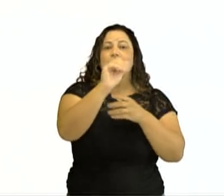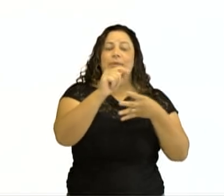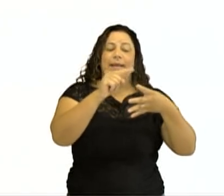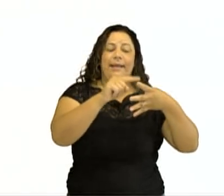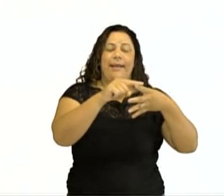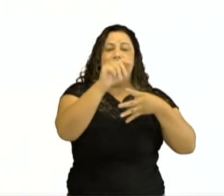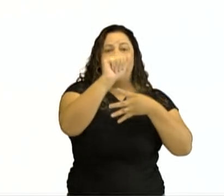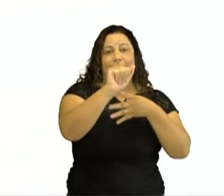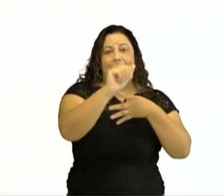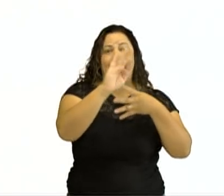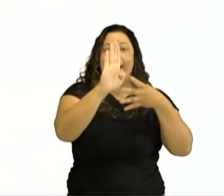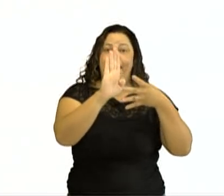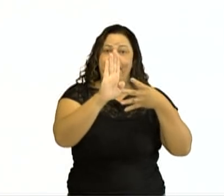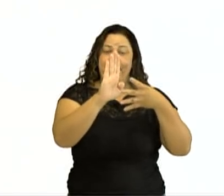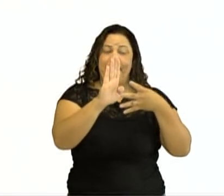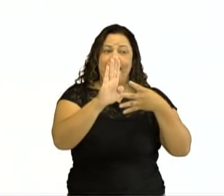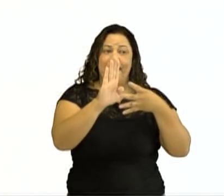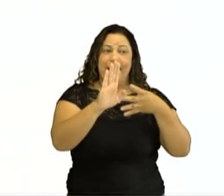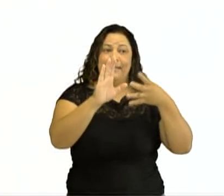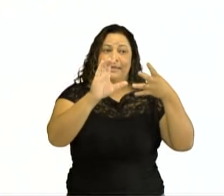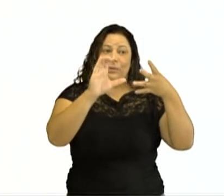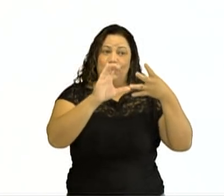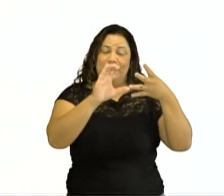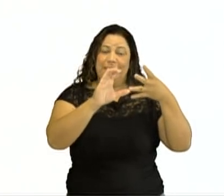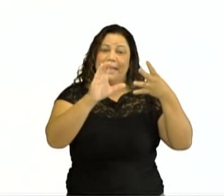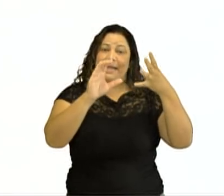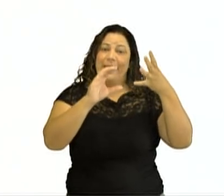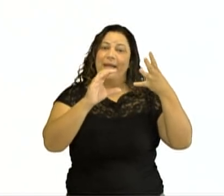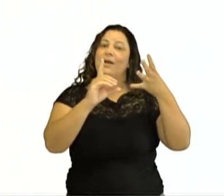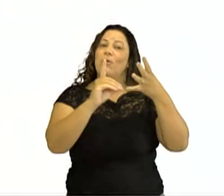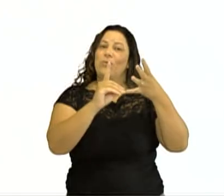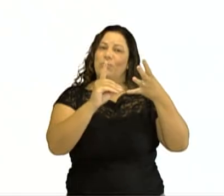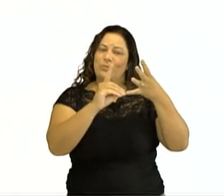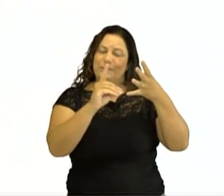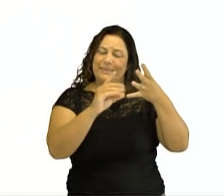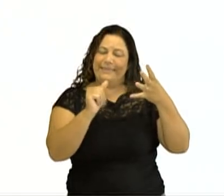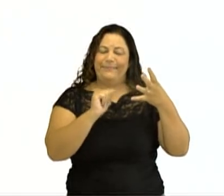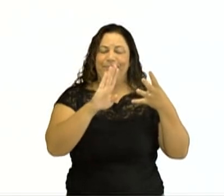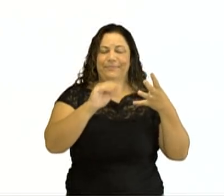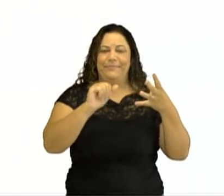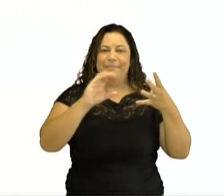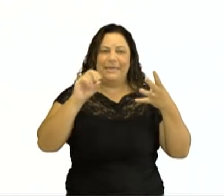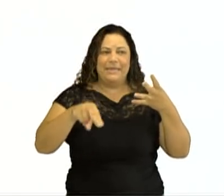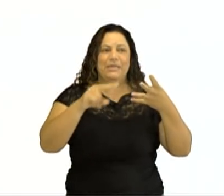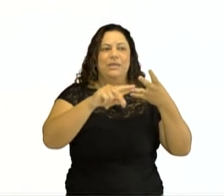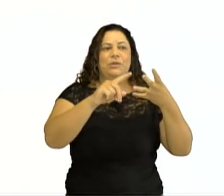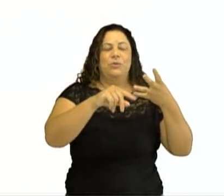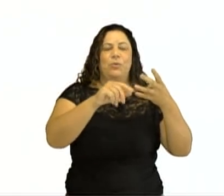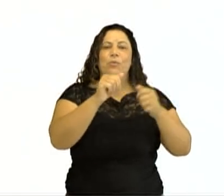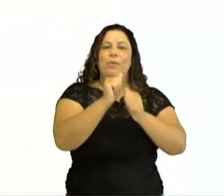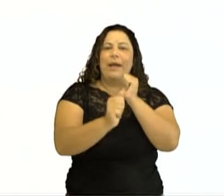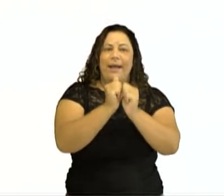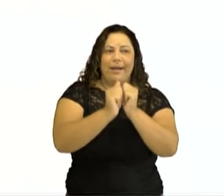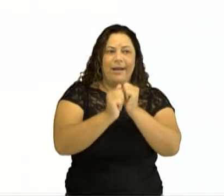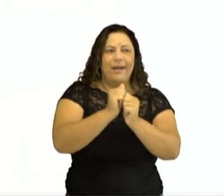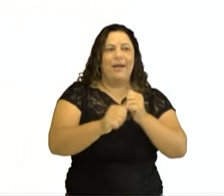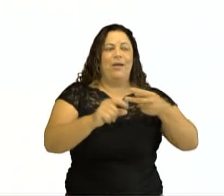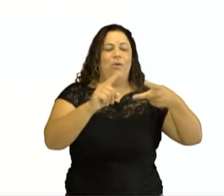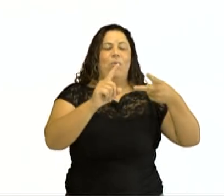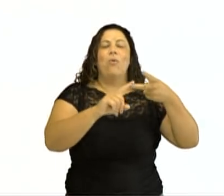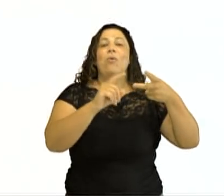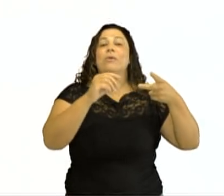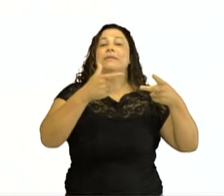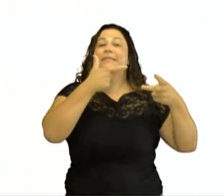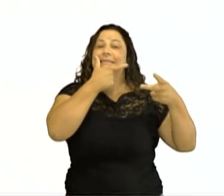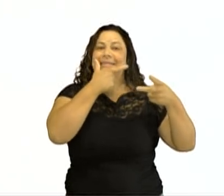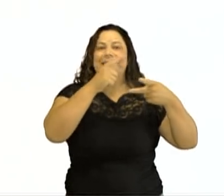na opção C, o arroz ou opção D, o bacon. Qual destes alimentos que não se